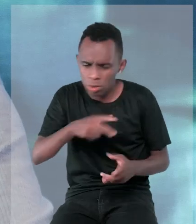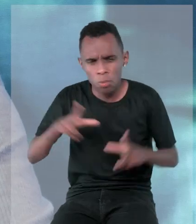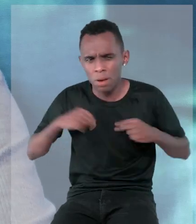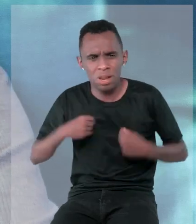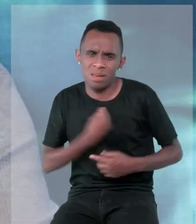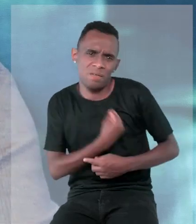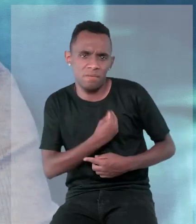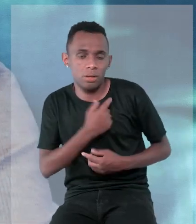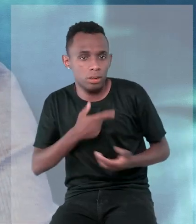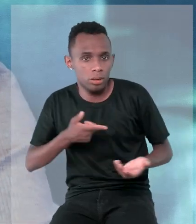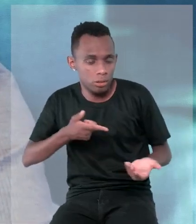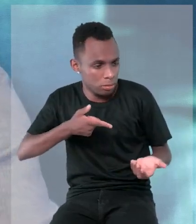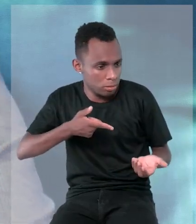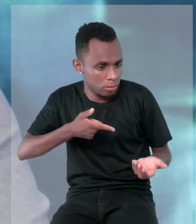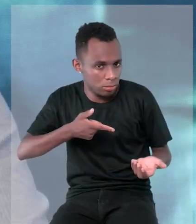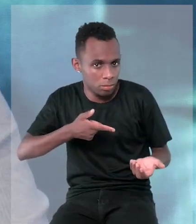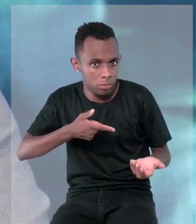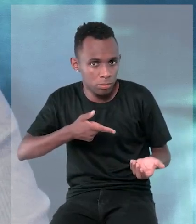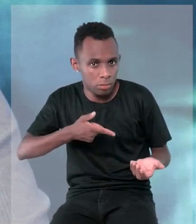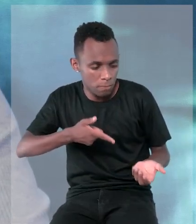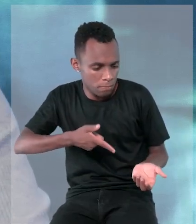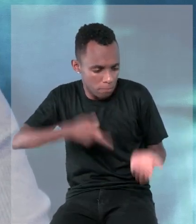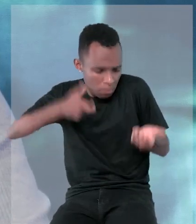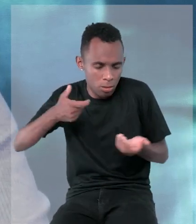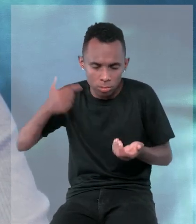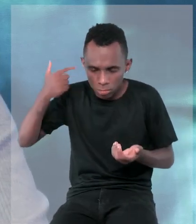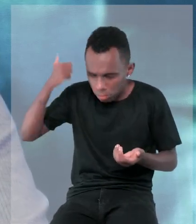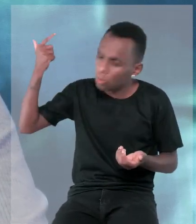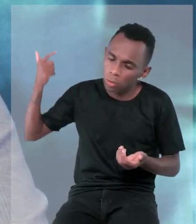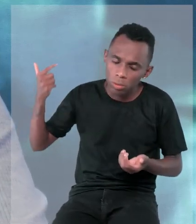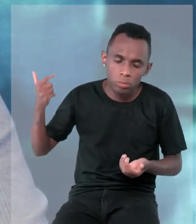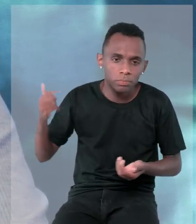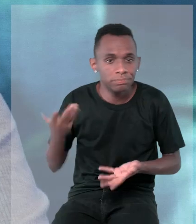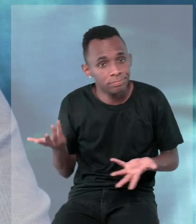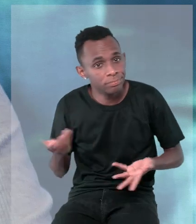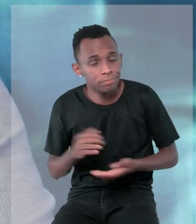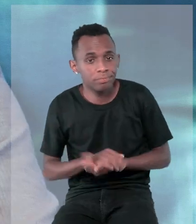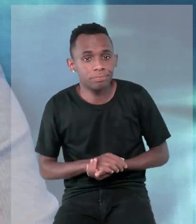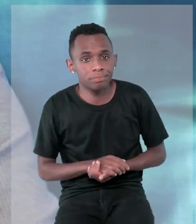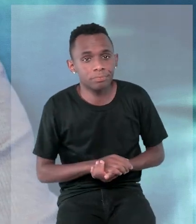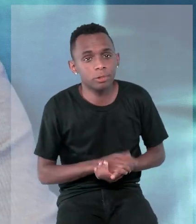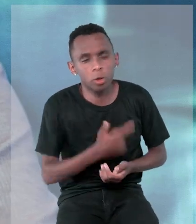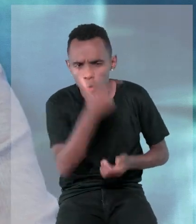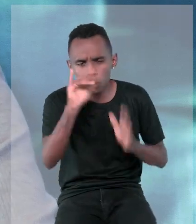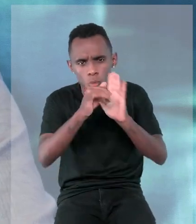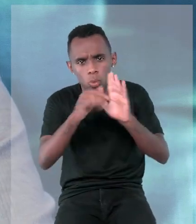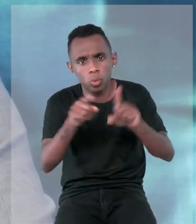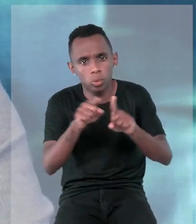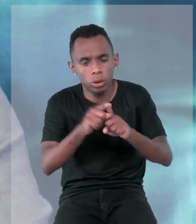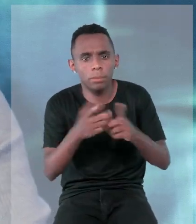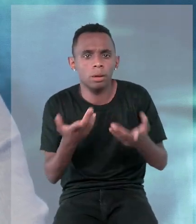merece viver. E ele pega, então, dá um tiro no cara. E tem outros contos, tem o